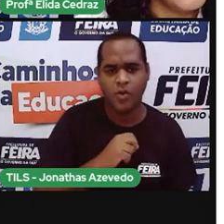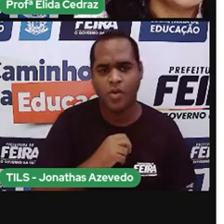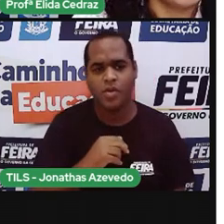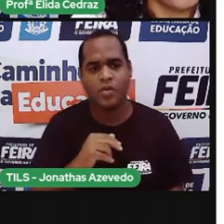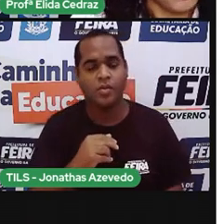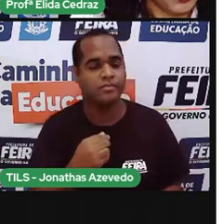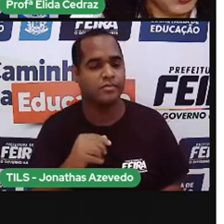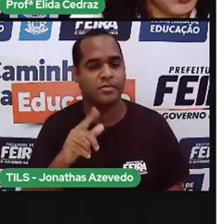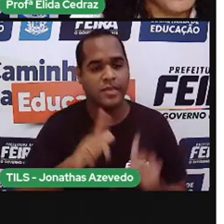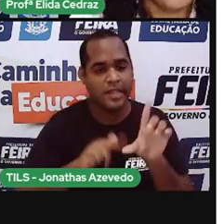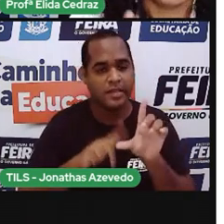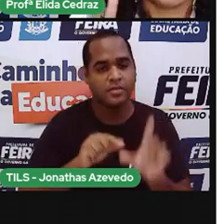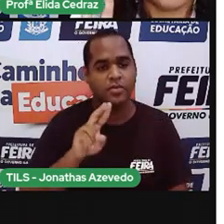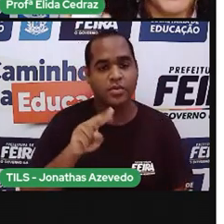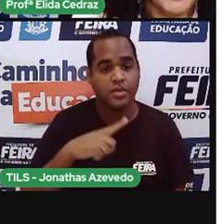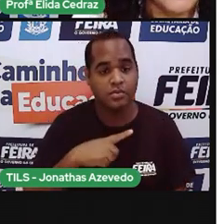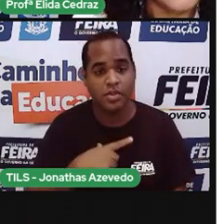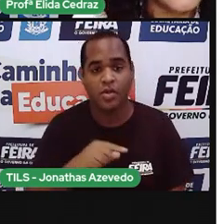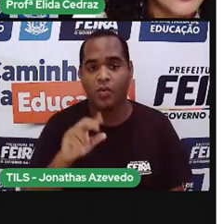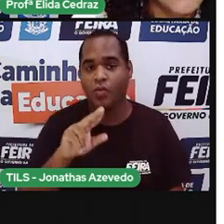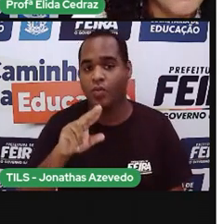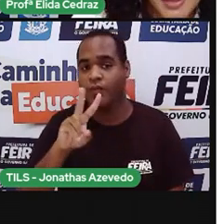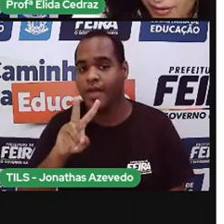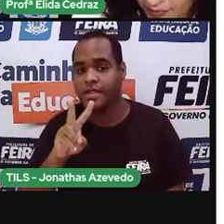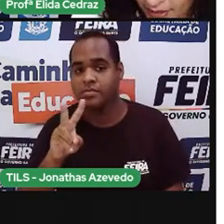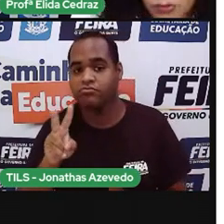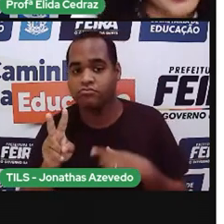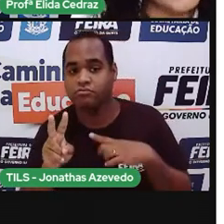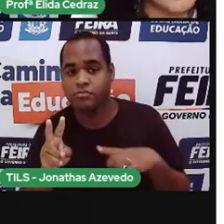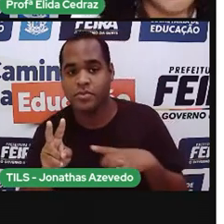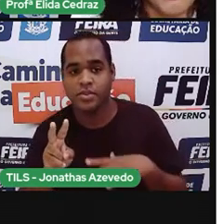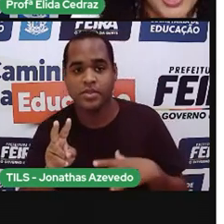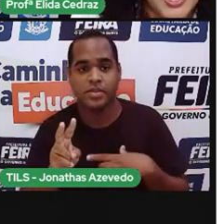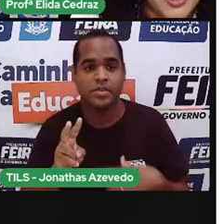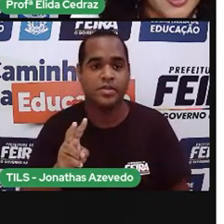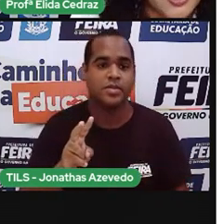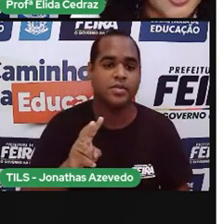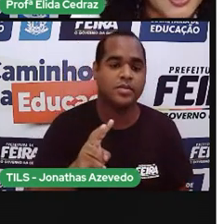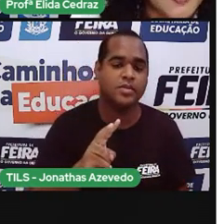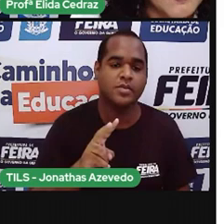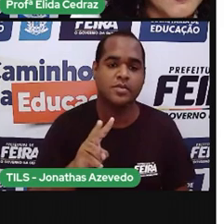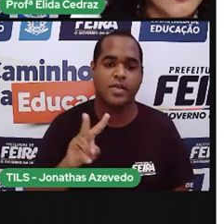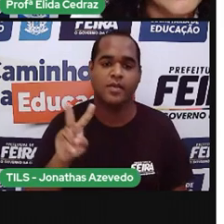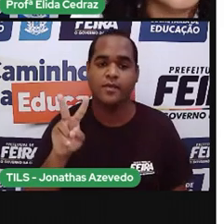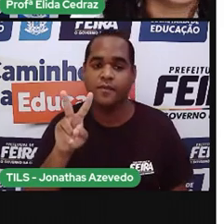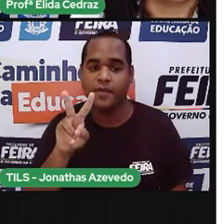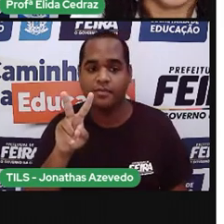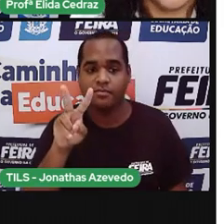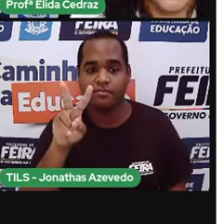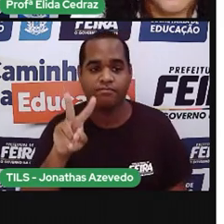Não. U, V. Tem alguma palavrinha com a letra V?